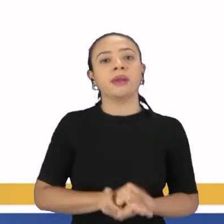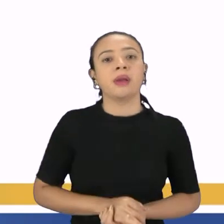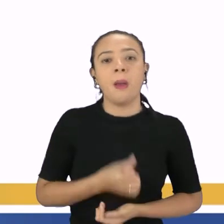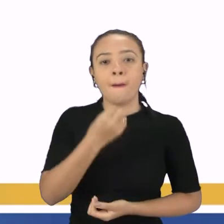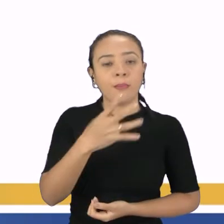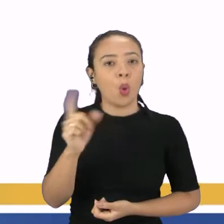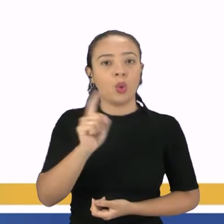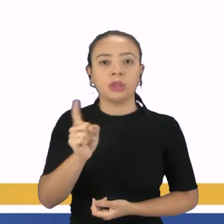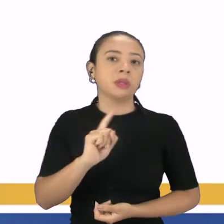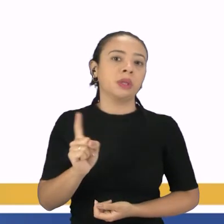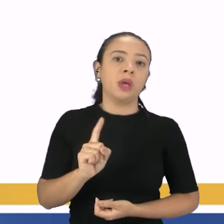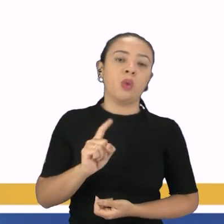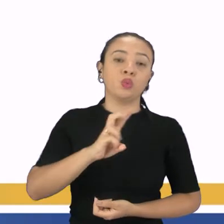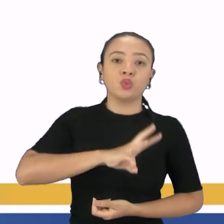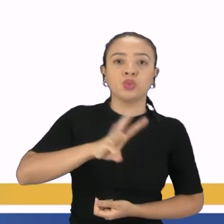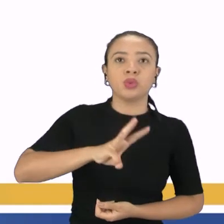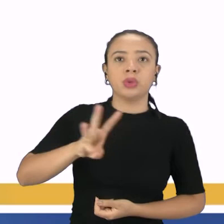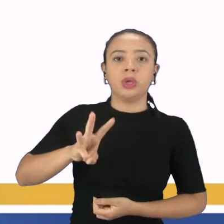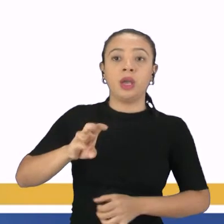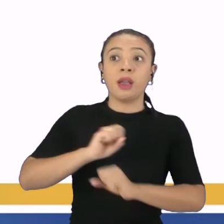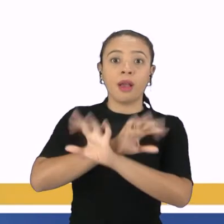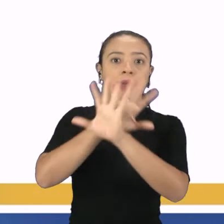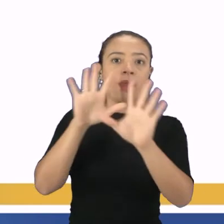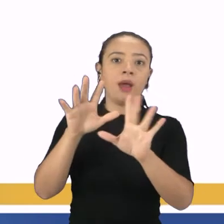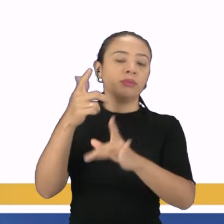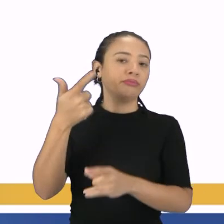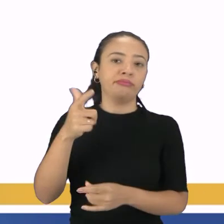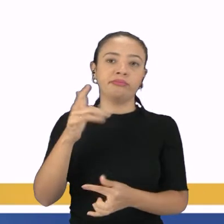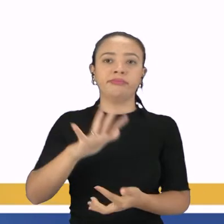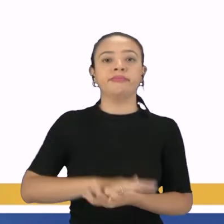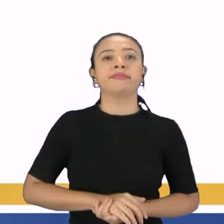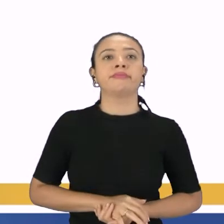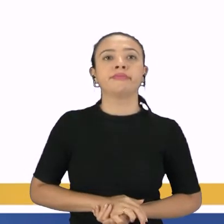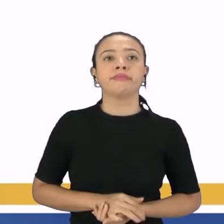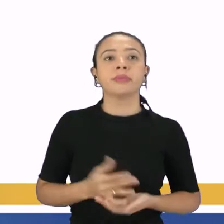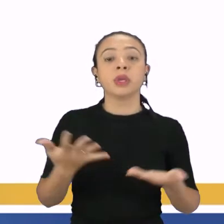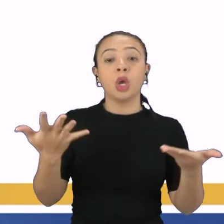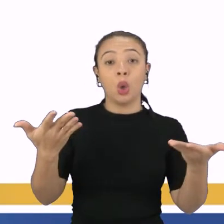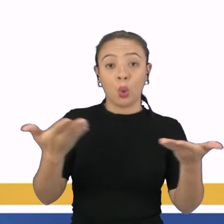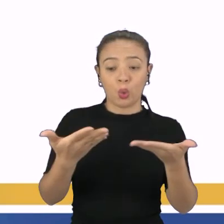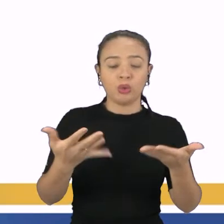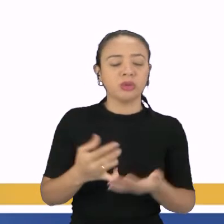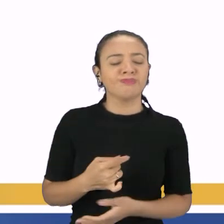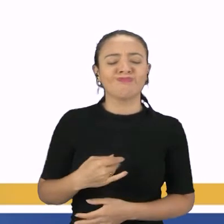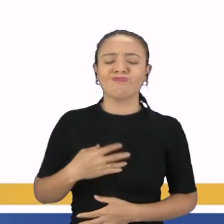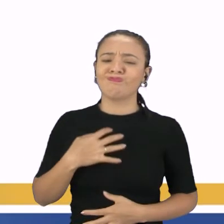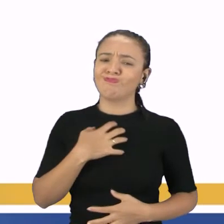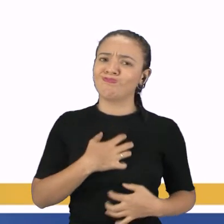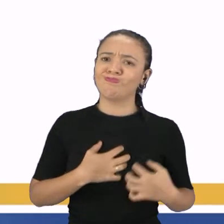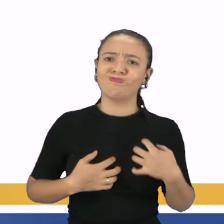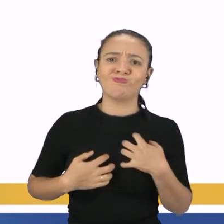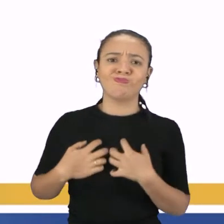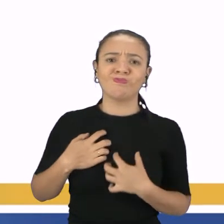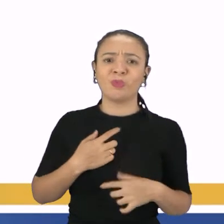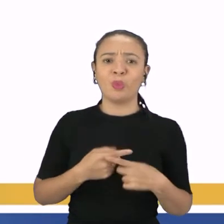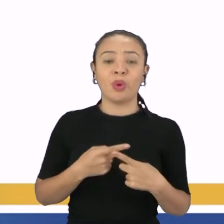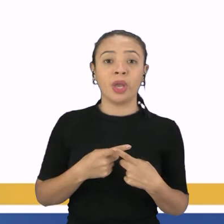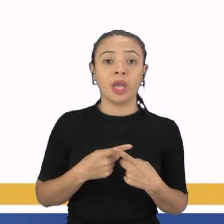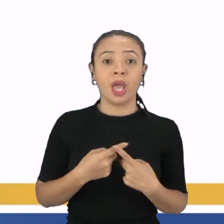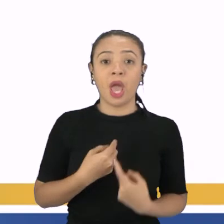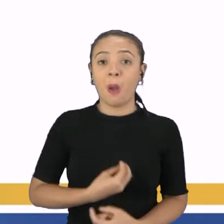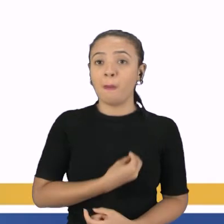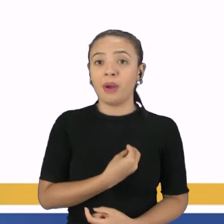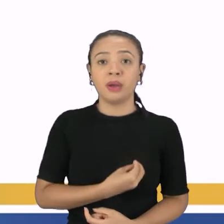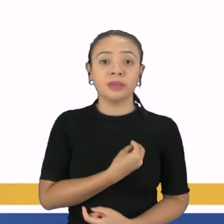eficaz, transparente e proativo. Hoje, me sinto imensamente frustrada pela minha não participação